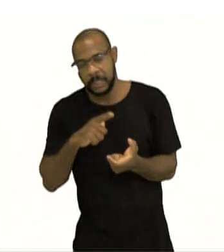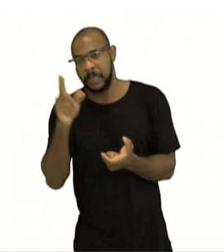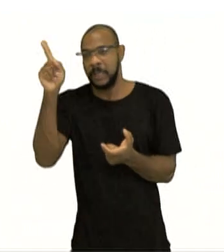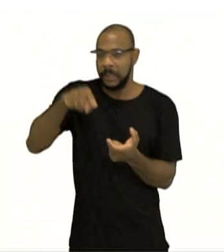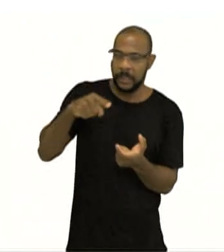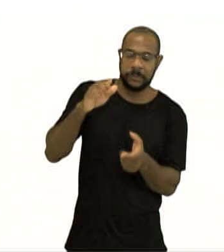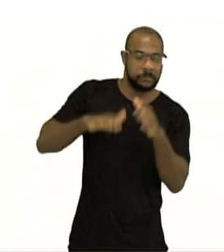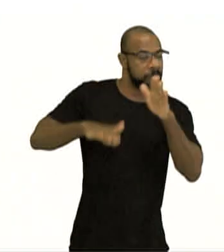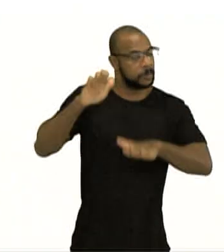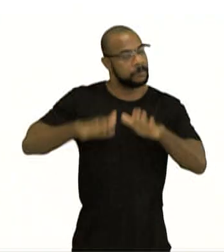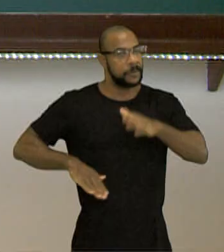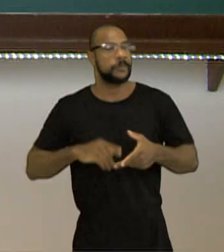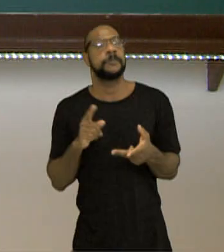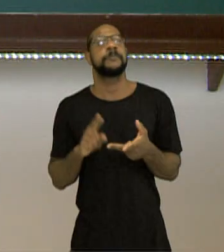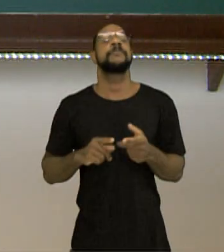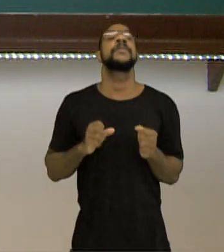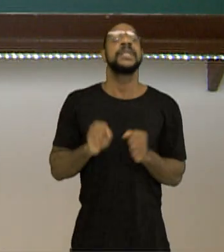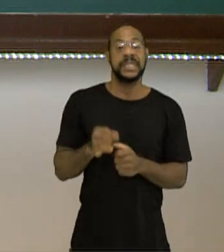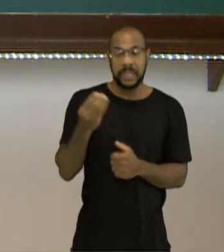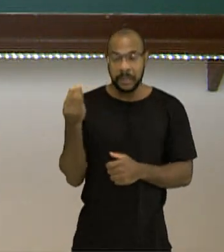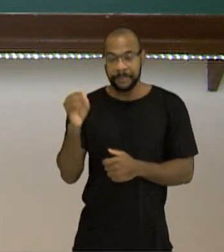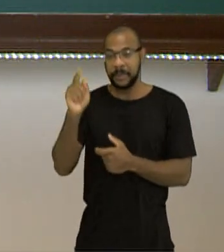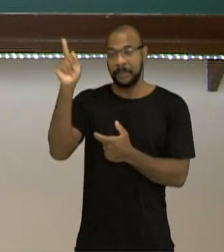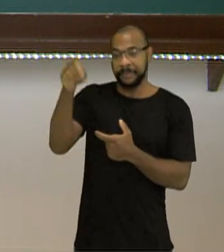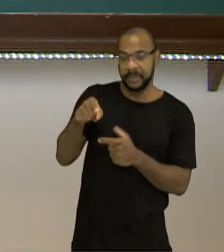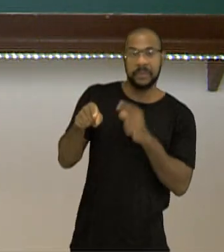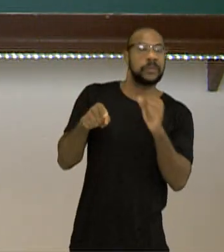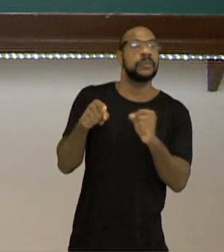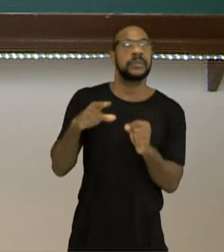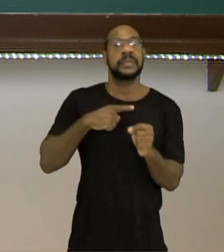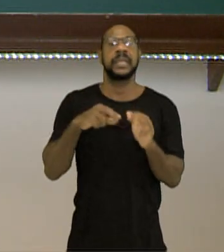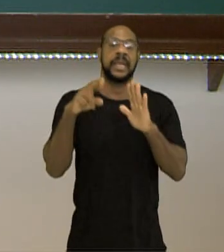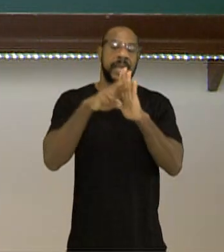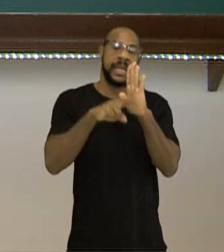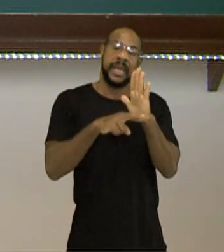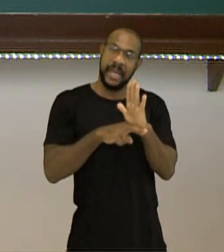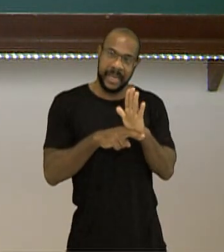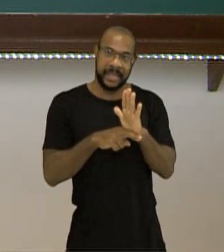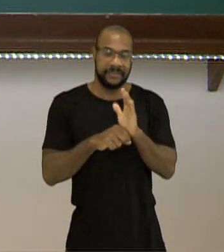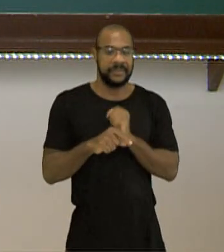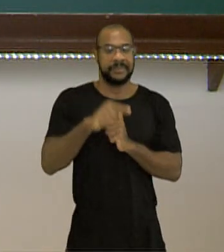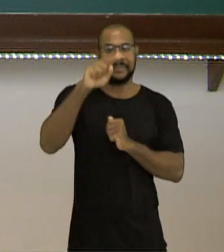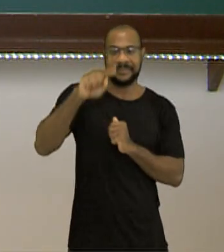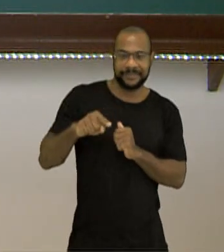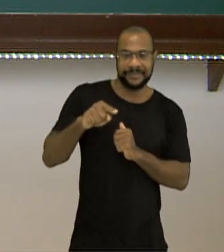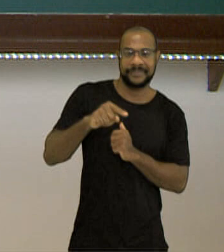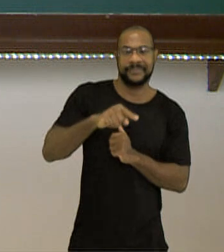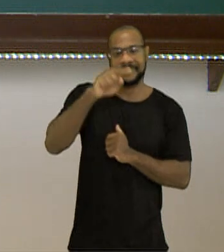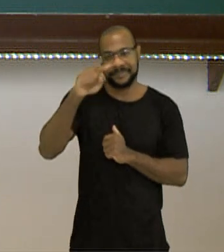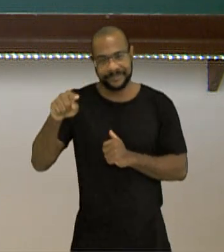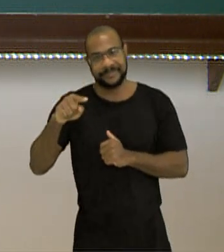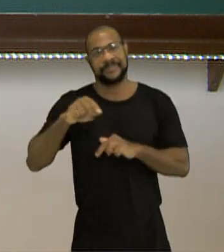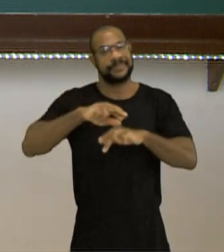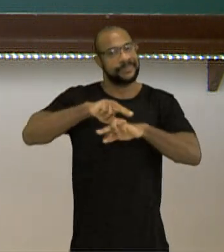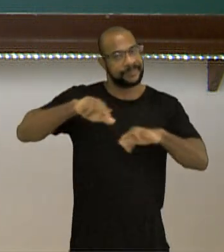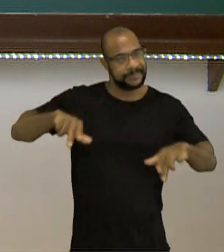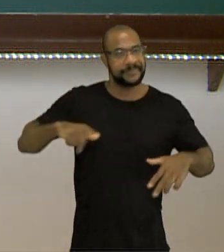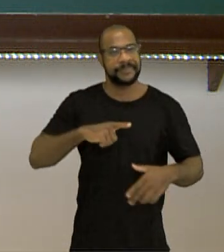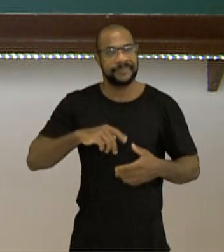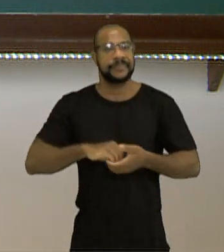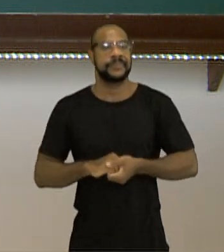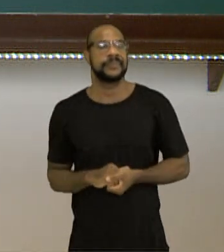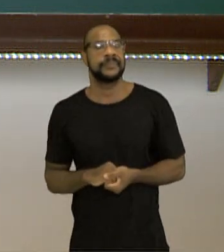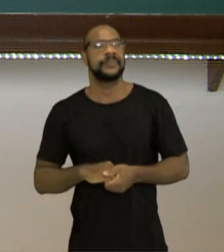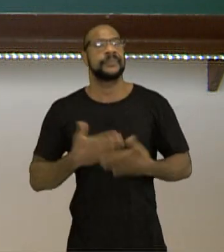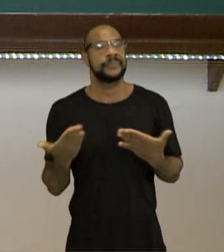for acentuada, ela vai entrar no que nós chamamos de regras de acentuação. As regras de acentuação